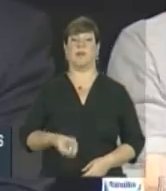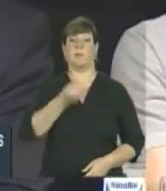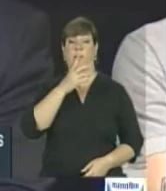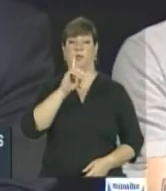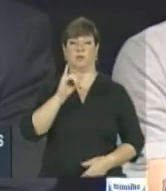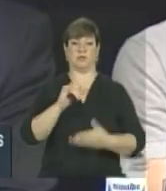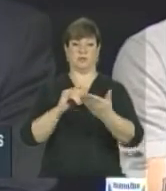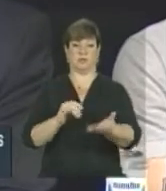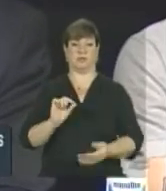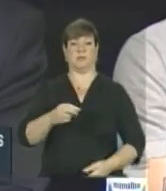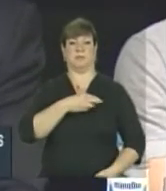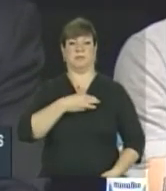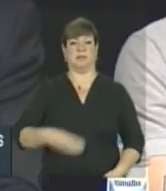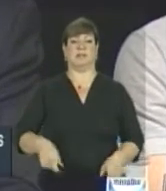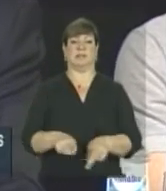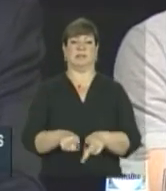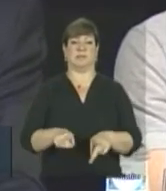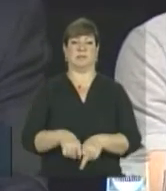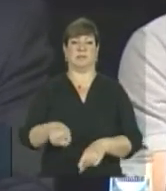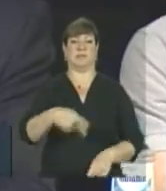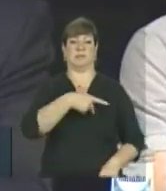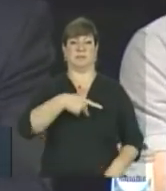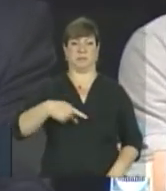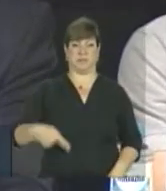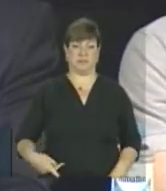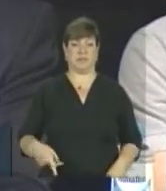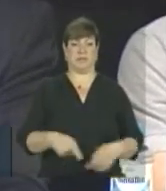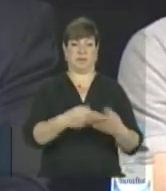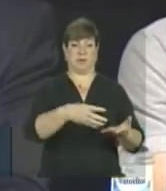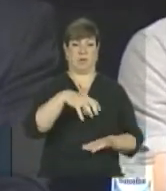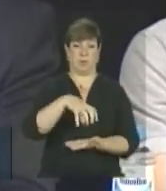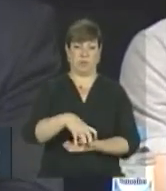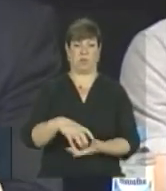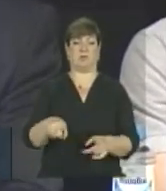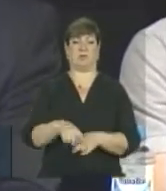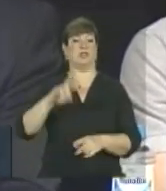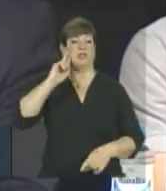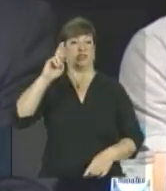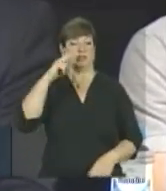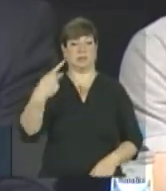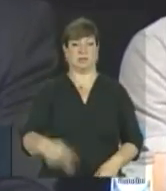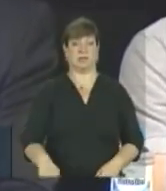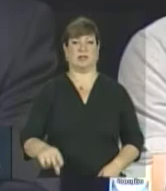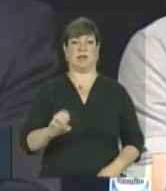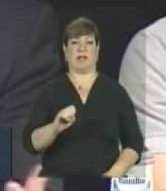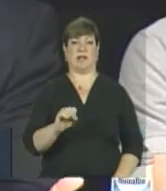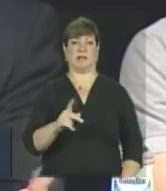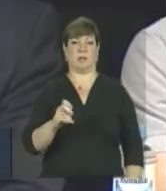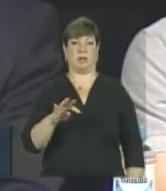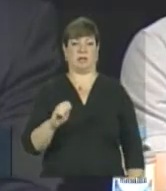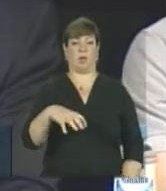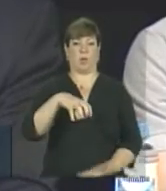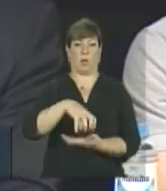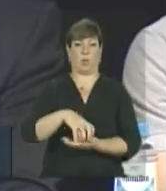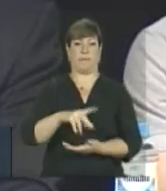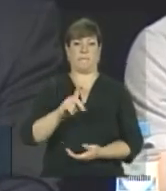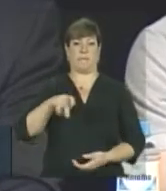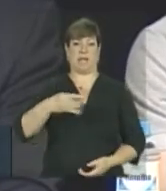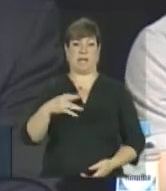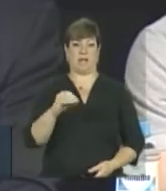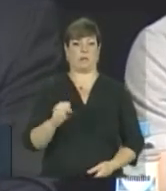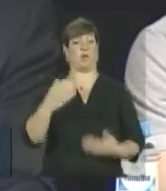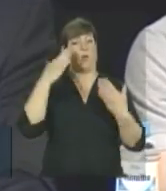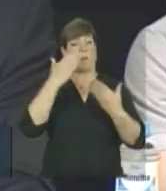Bom dia, ministro, bom dia, presidente e demais dirigentes do Esporte Clube Pinheiros. Obrigado por nos receberem aqui nessa casa